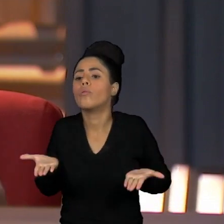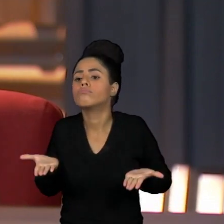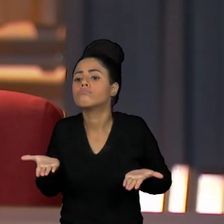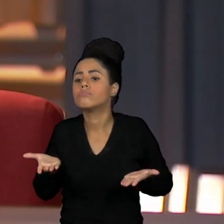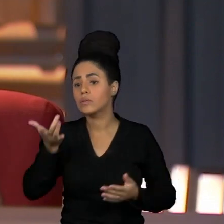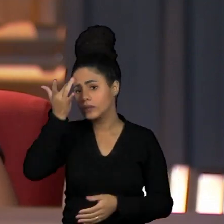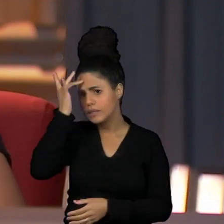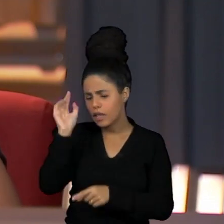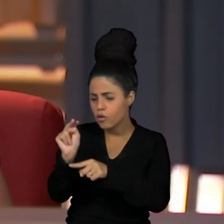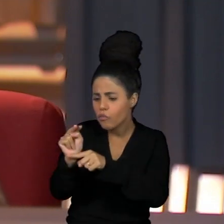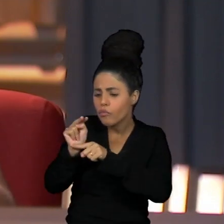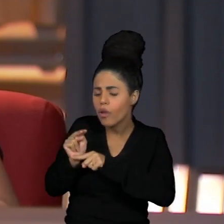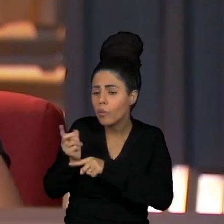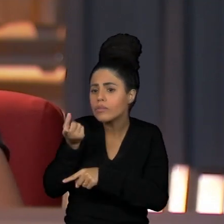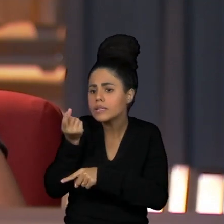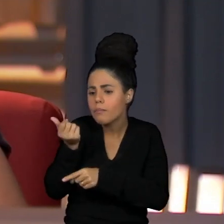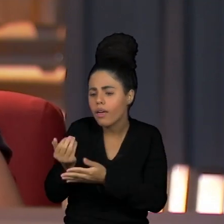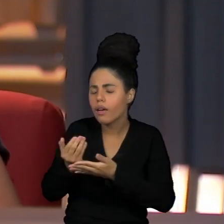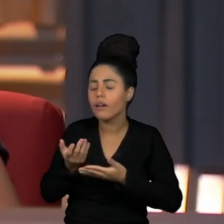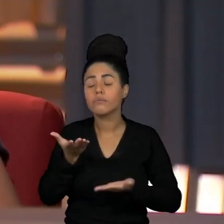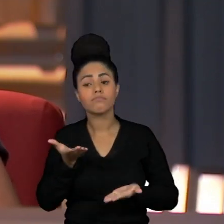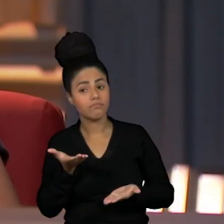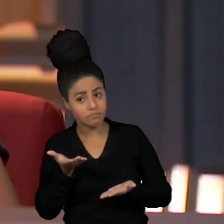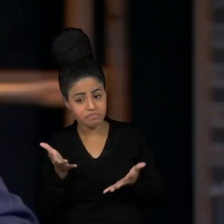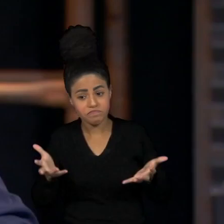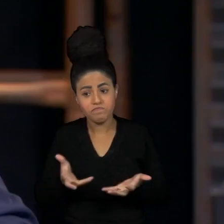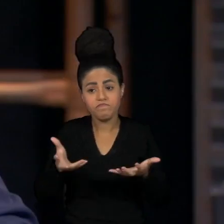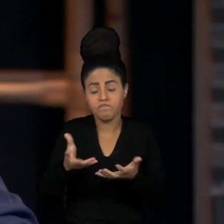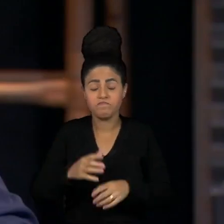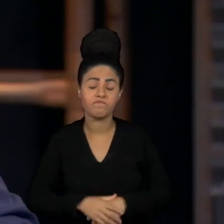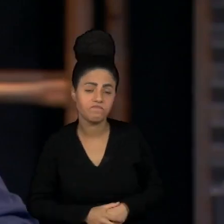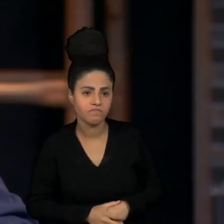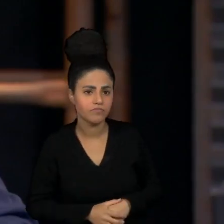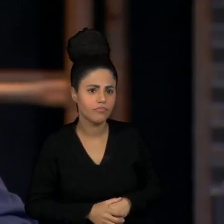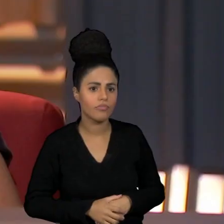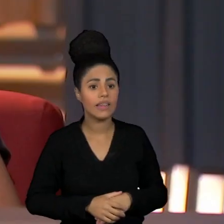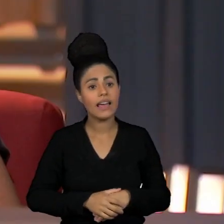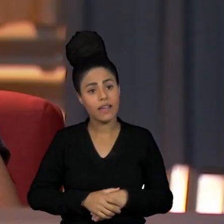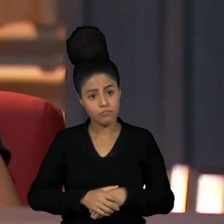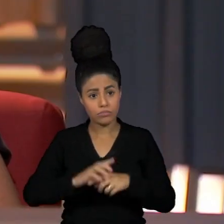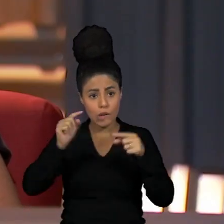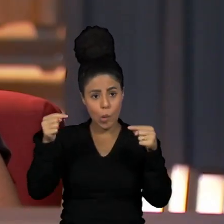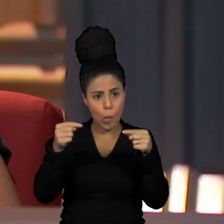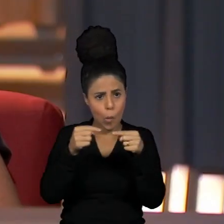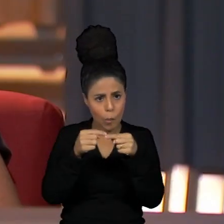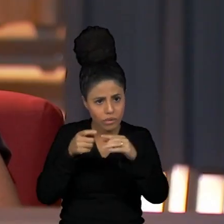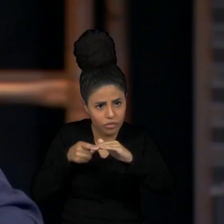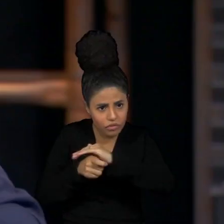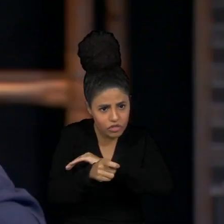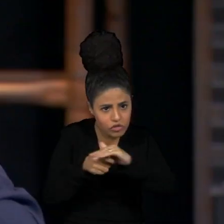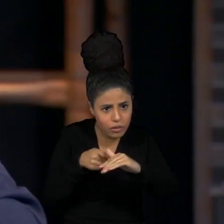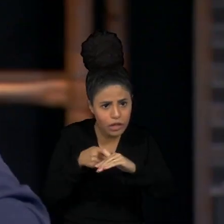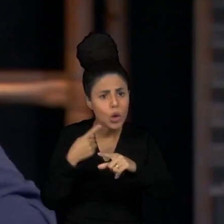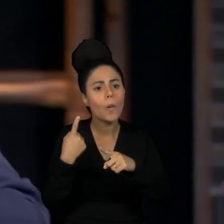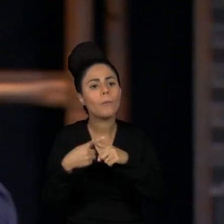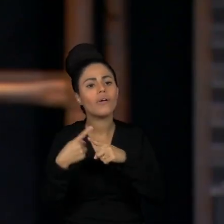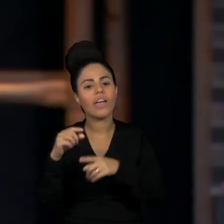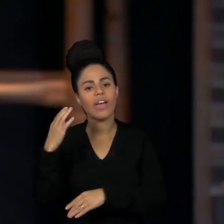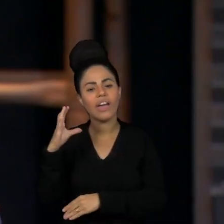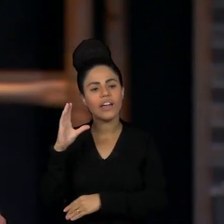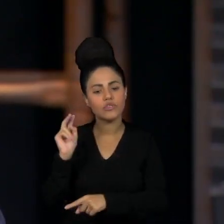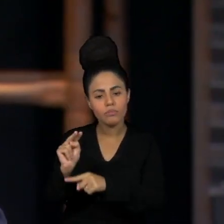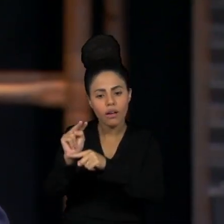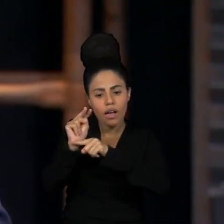naquele empréstimo que você está pegando. E tem uma influência gigantesca. Tem a ver com investimento? Também. Porque crédito é uma coisa que você pode pegar